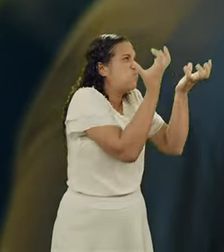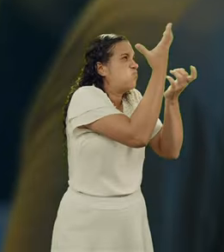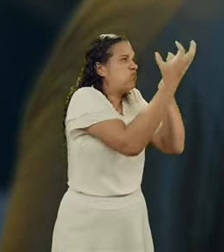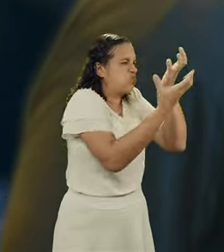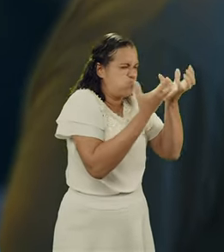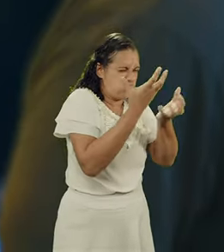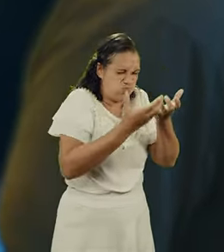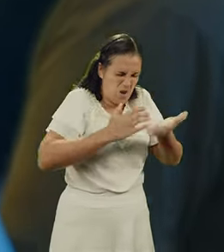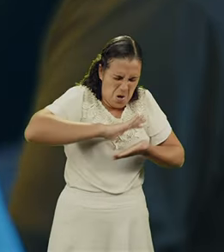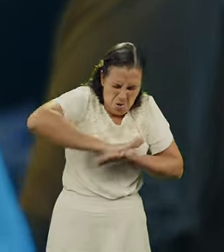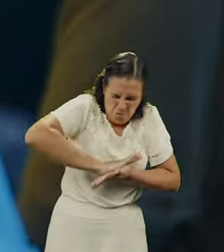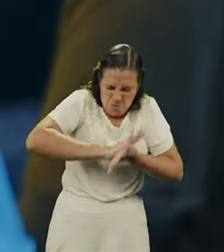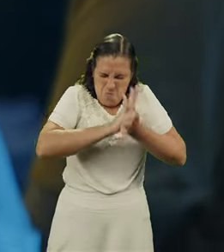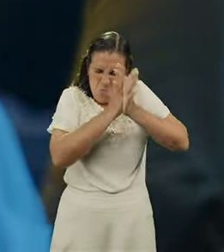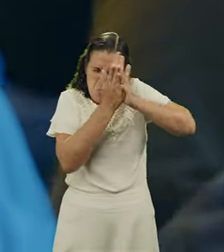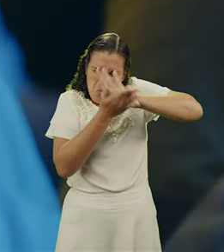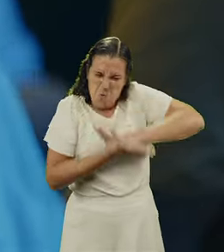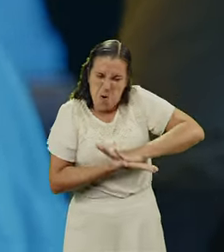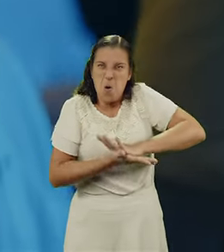vocês comigo.